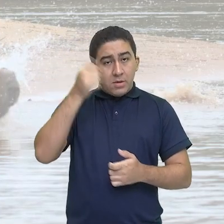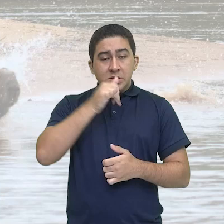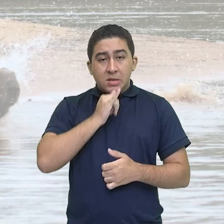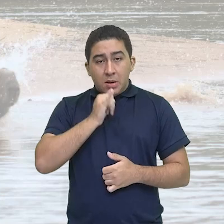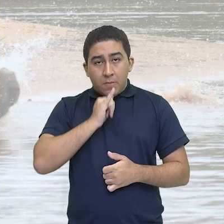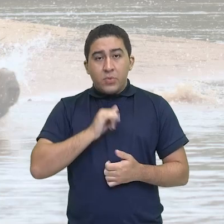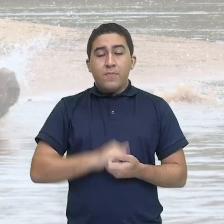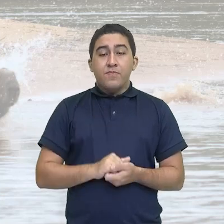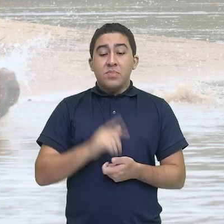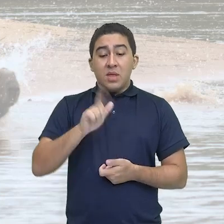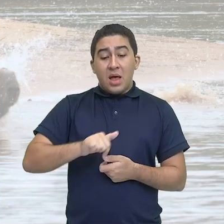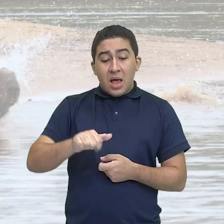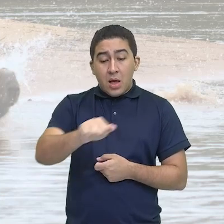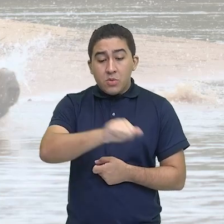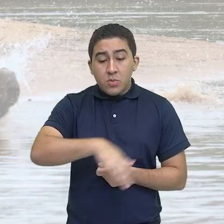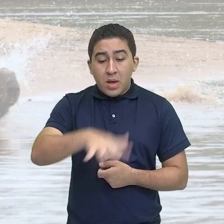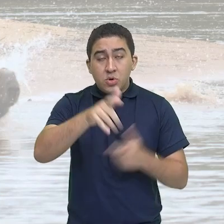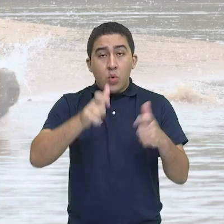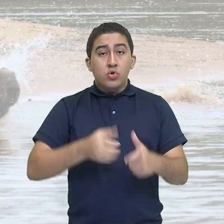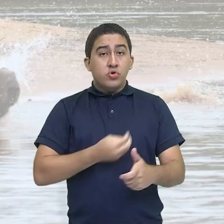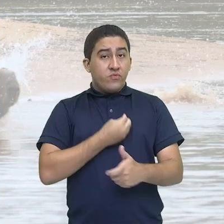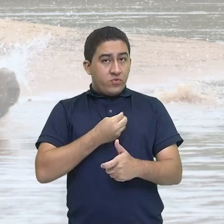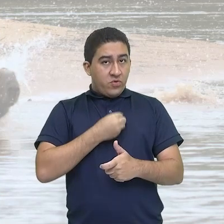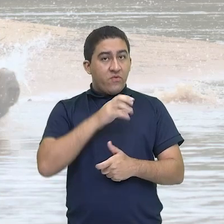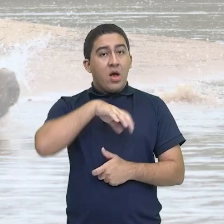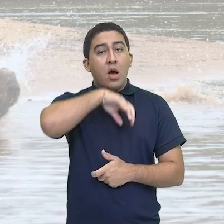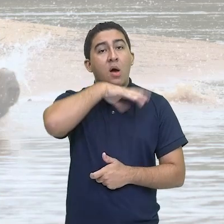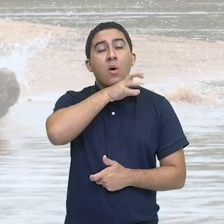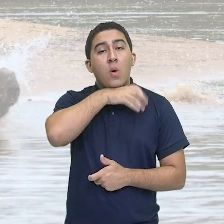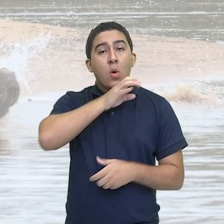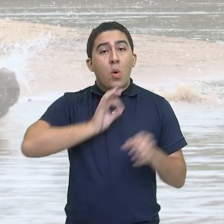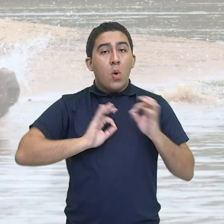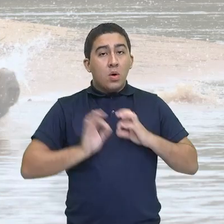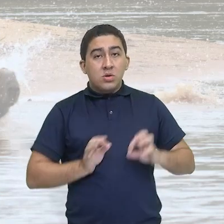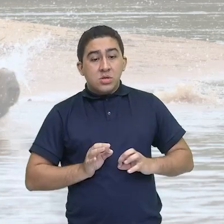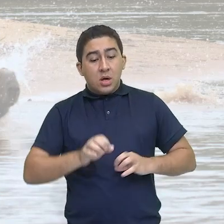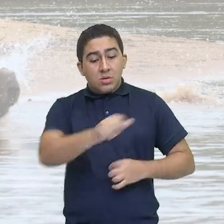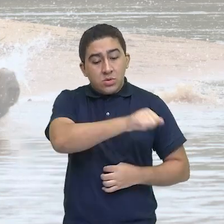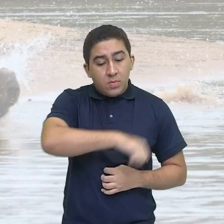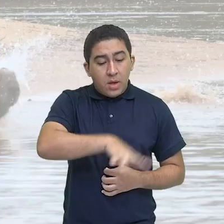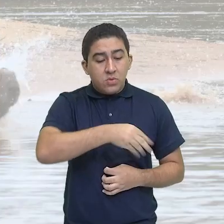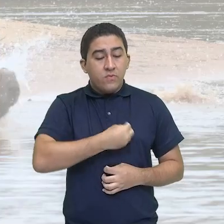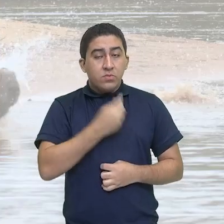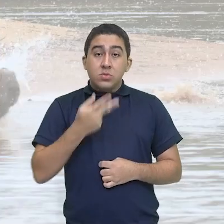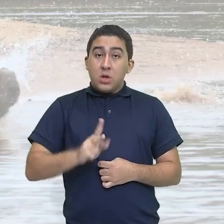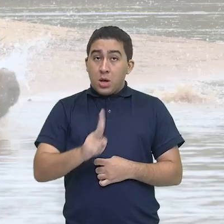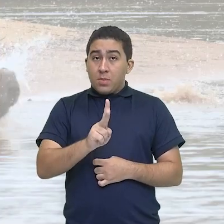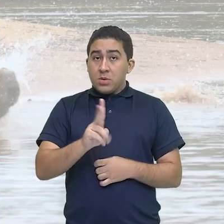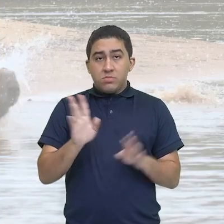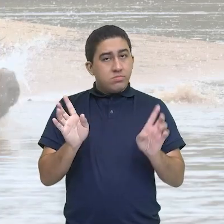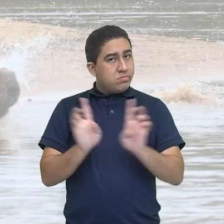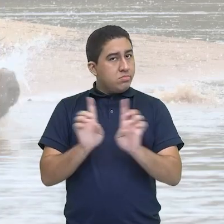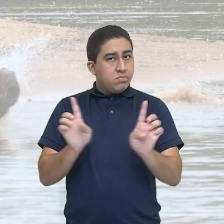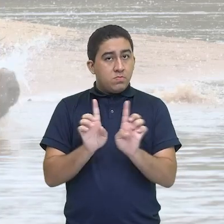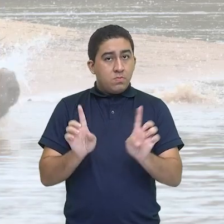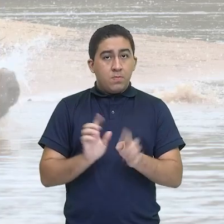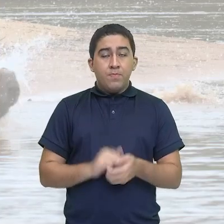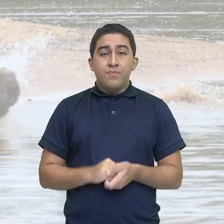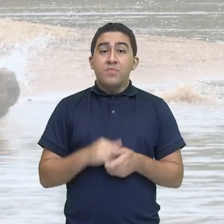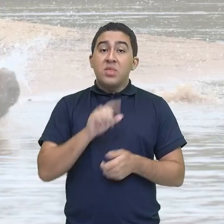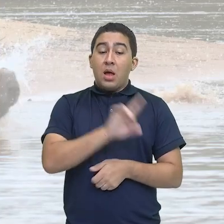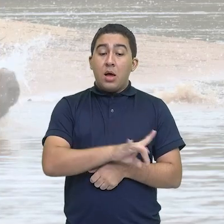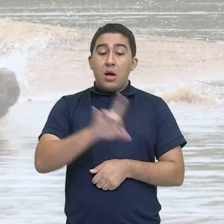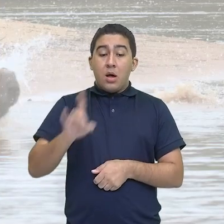exemplo, é o habitat da onça? É nesse solo que eles vão viver constantemente? Não. Então,